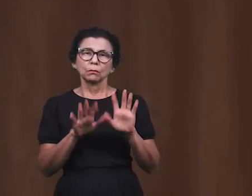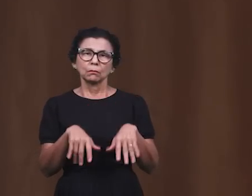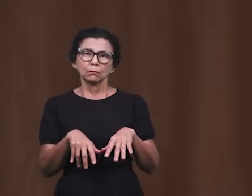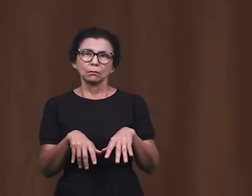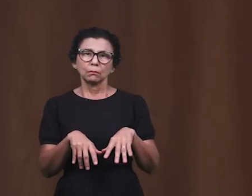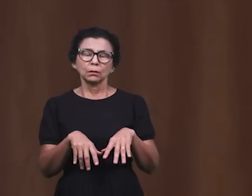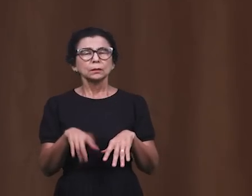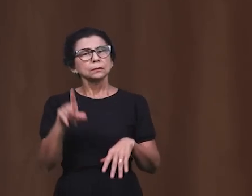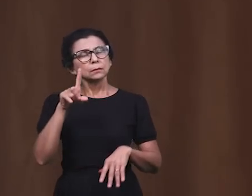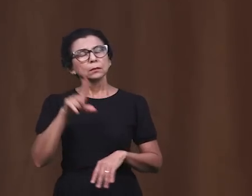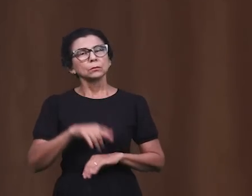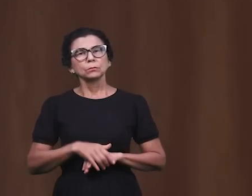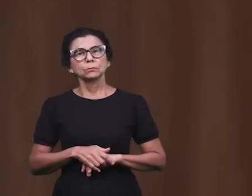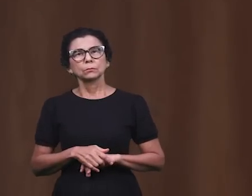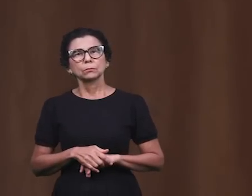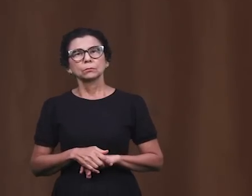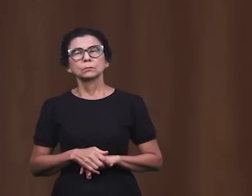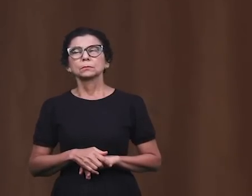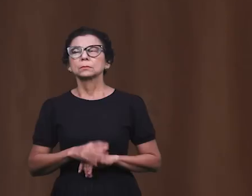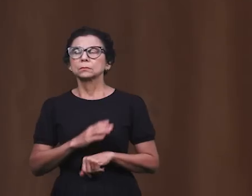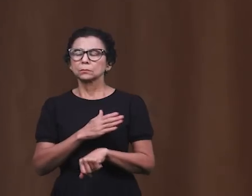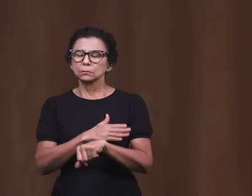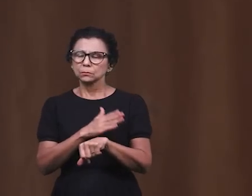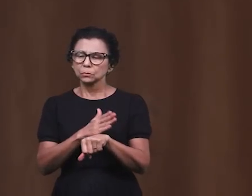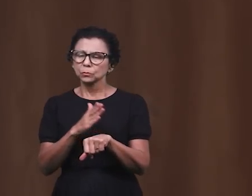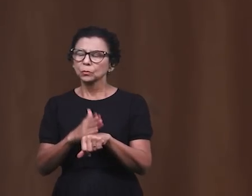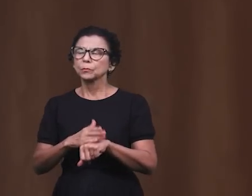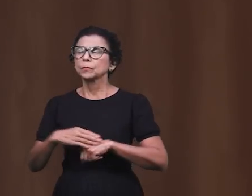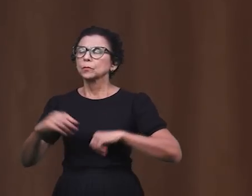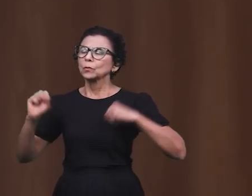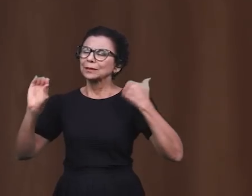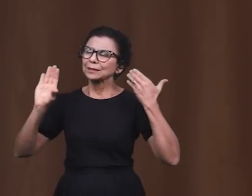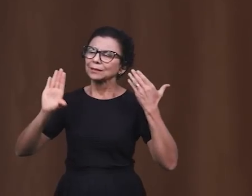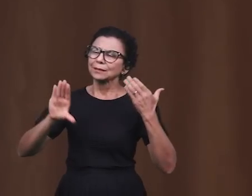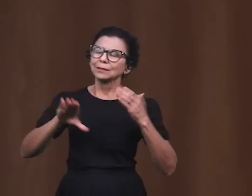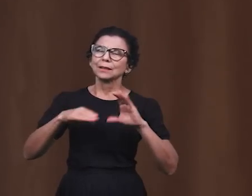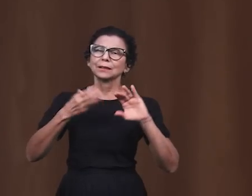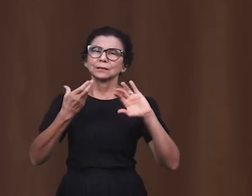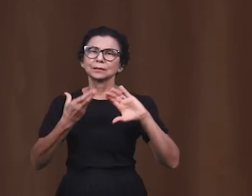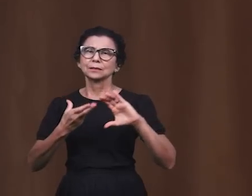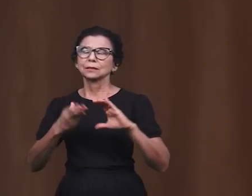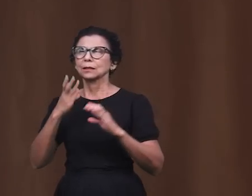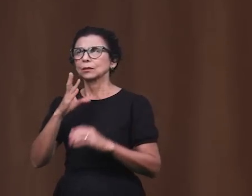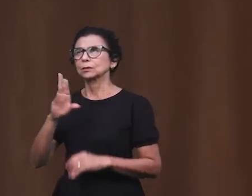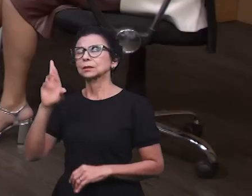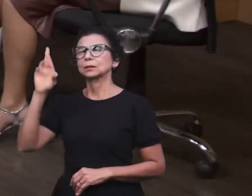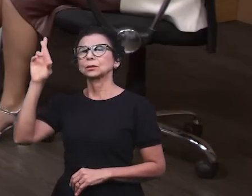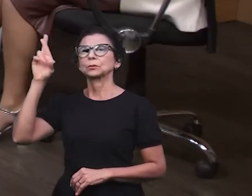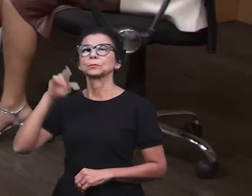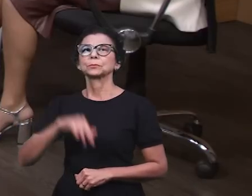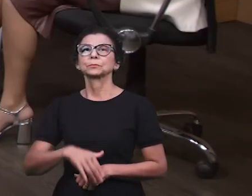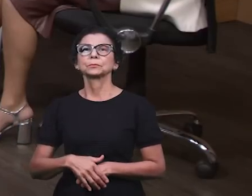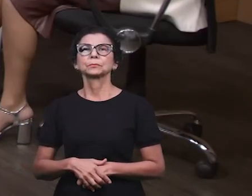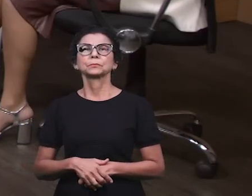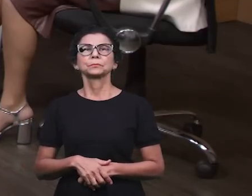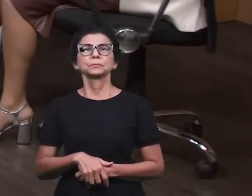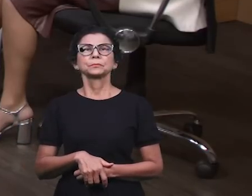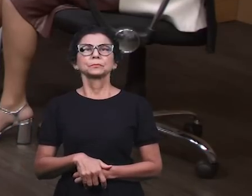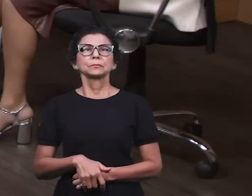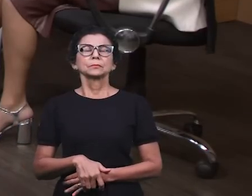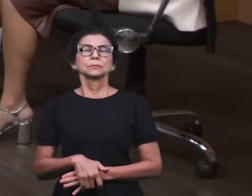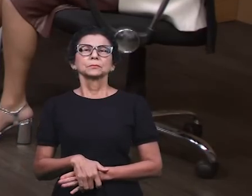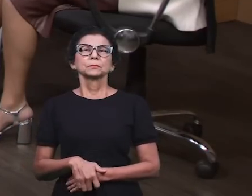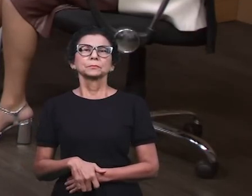louvarei ao Senhor em todo o tempo. Louvor, ele cabe em qualquer momento. Me ocorreu agora, João,